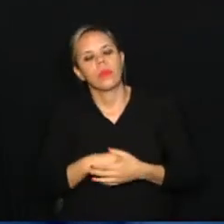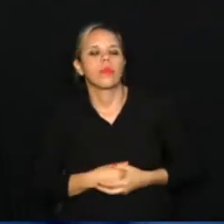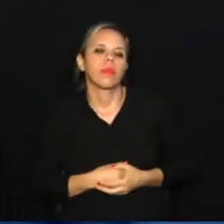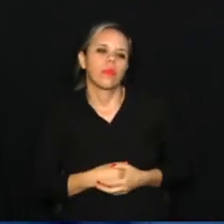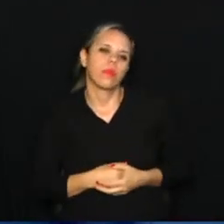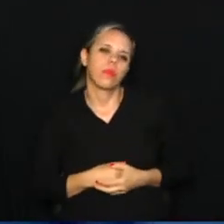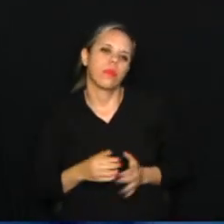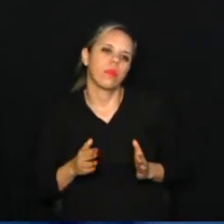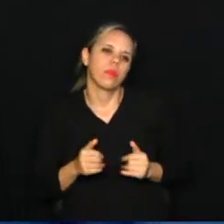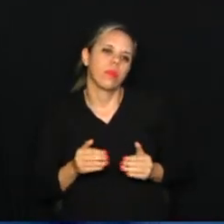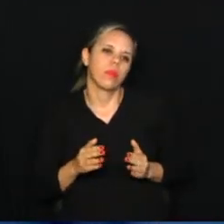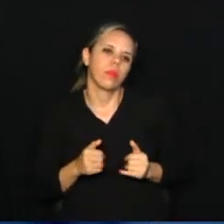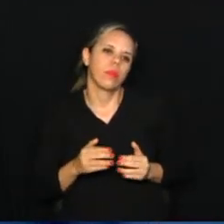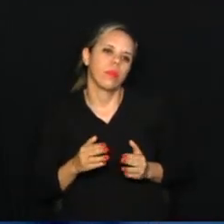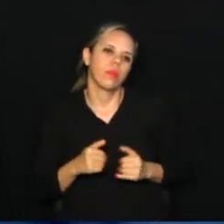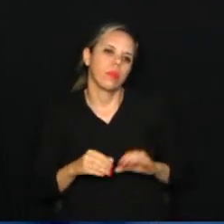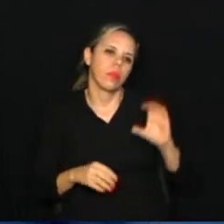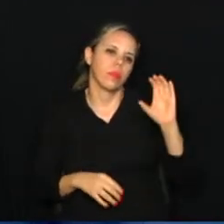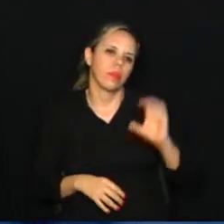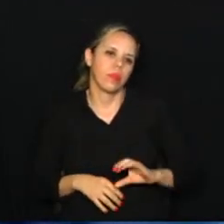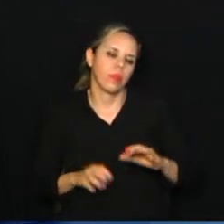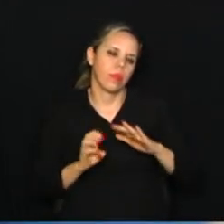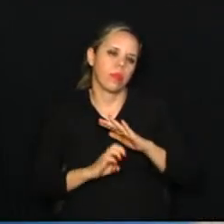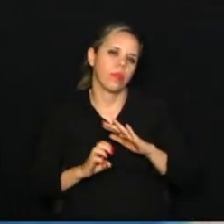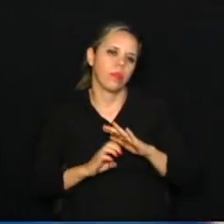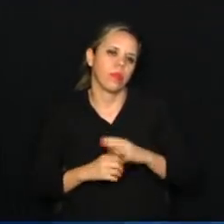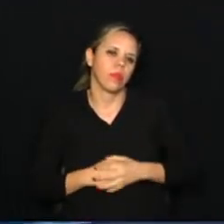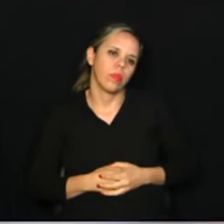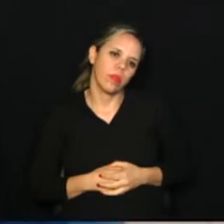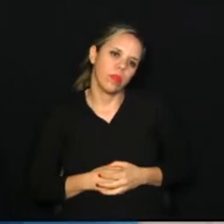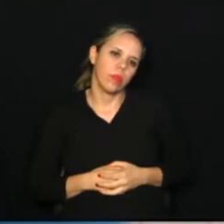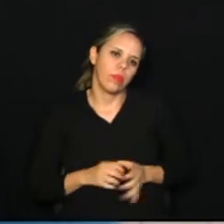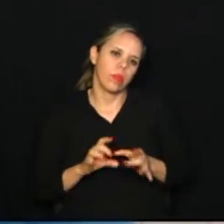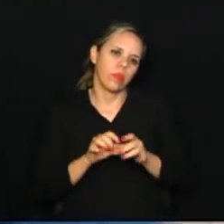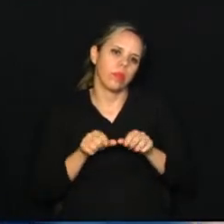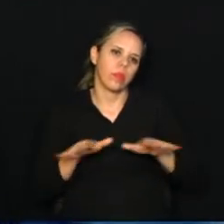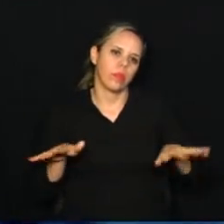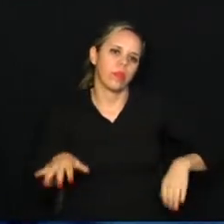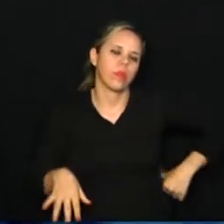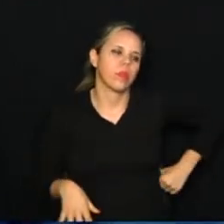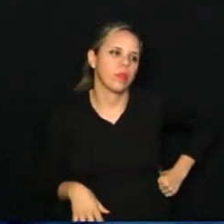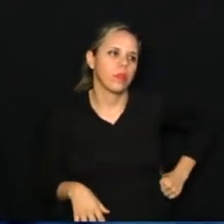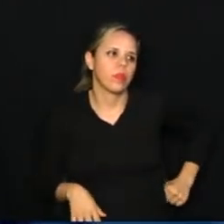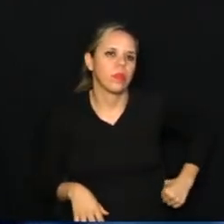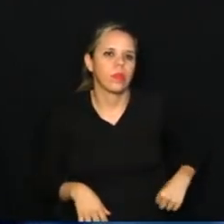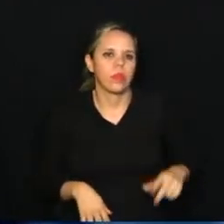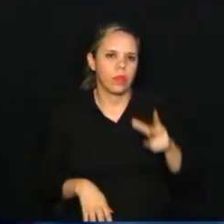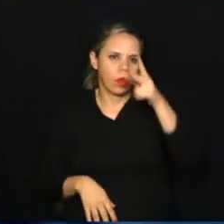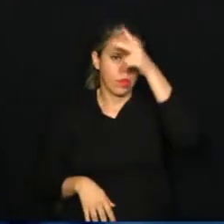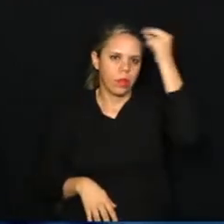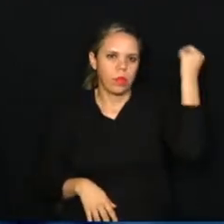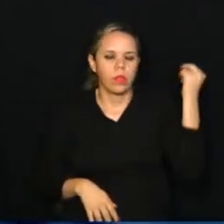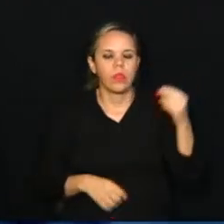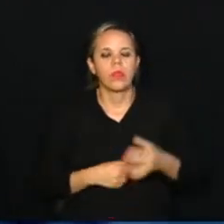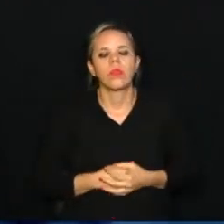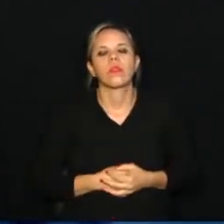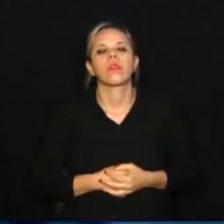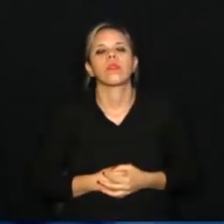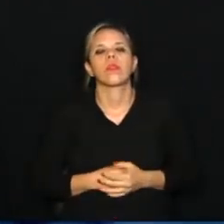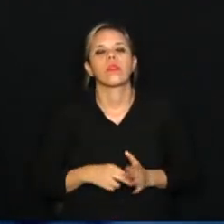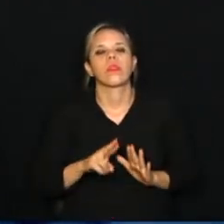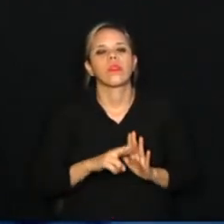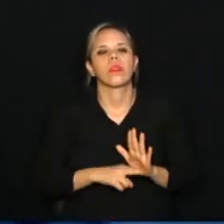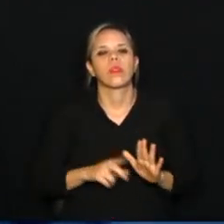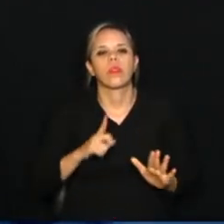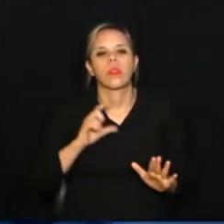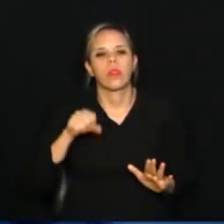o pedido do cidadão, da empresa e tal, e ele é distribuído, encaminhado pelas prefeituras. O protocolo tem sim